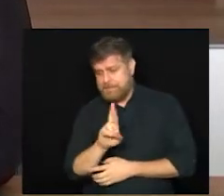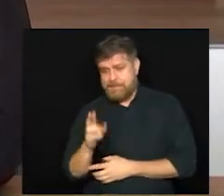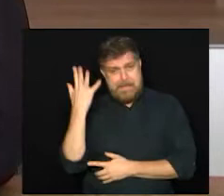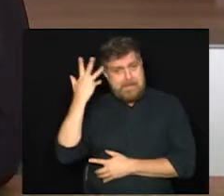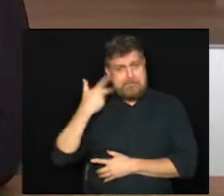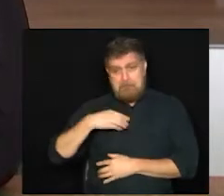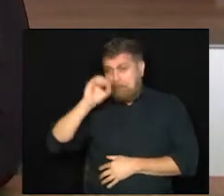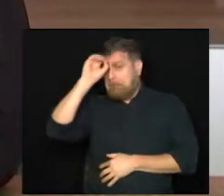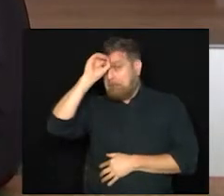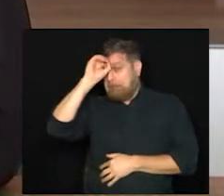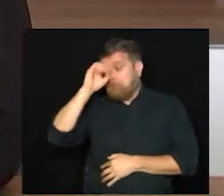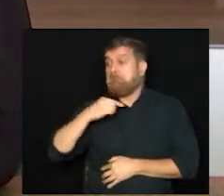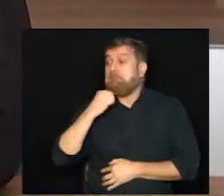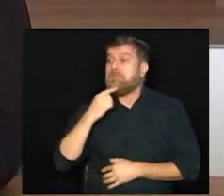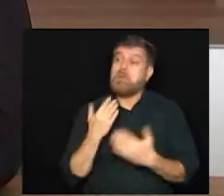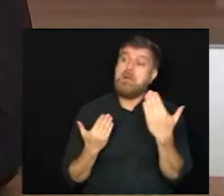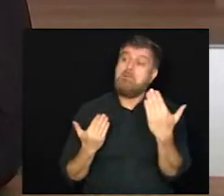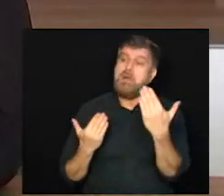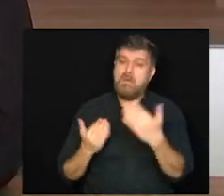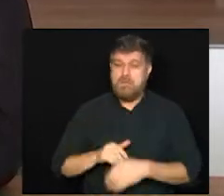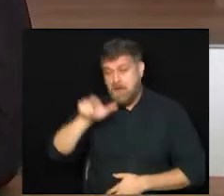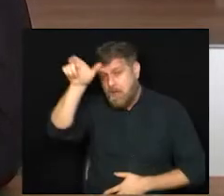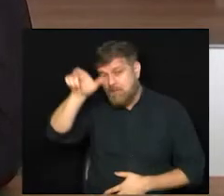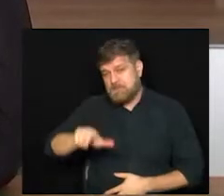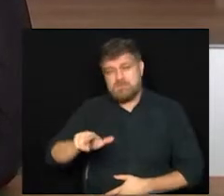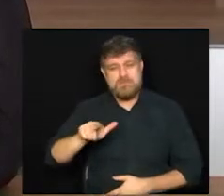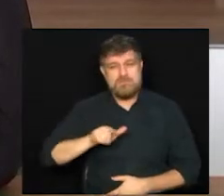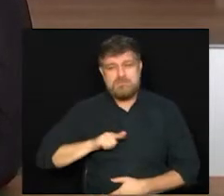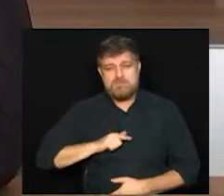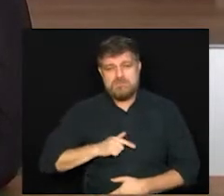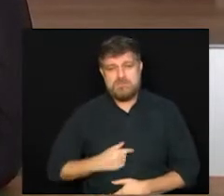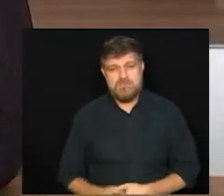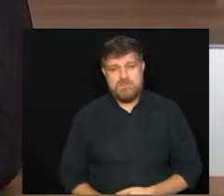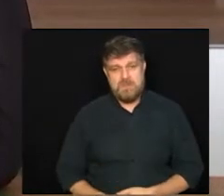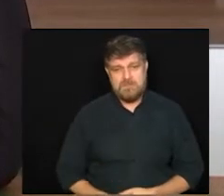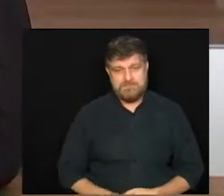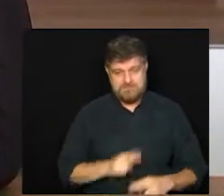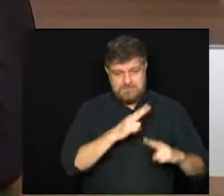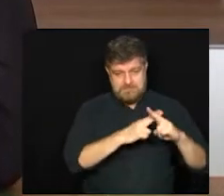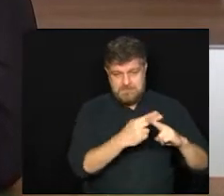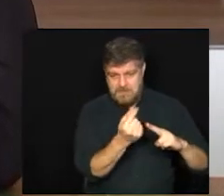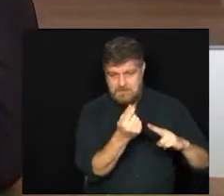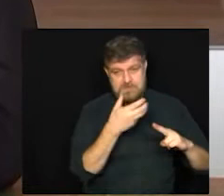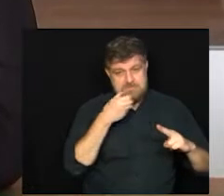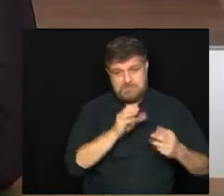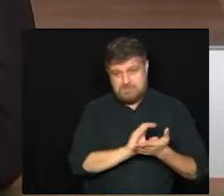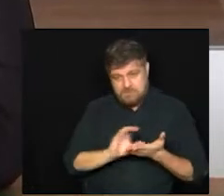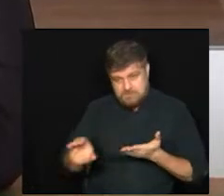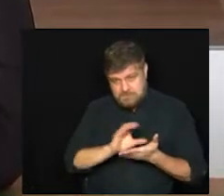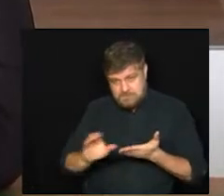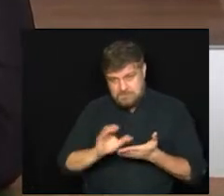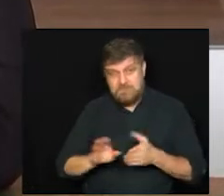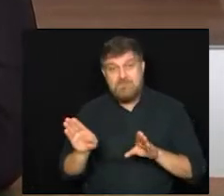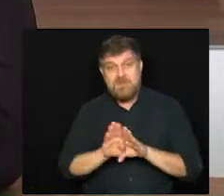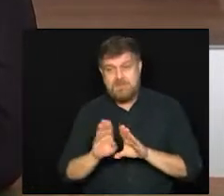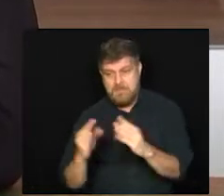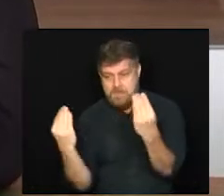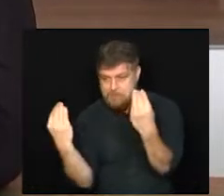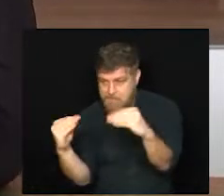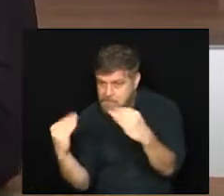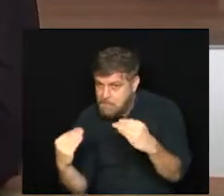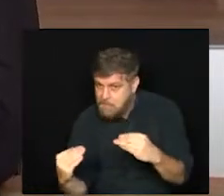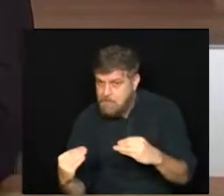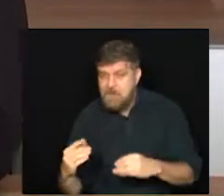né? Quem recebeu ou quem recebe o auxílio emergencial deve declarar também? Como que fica essa